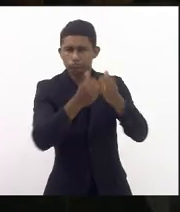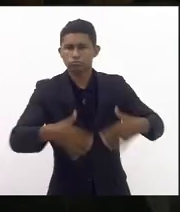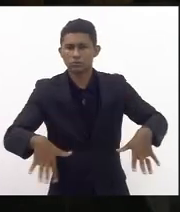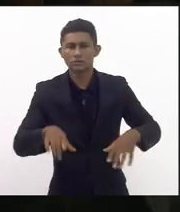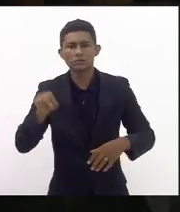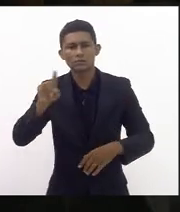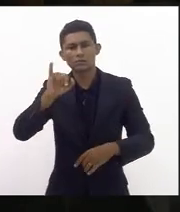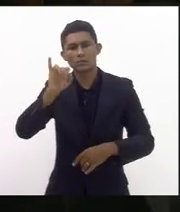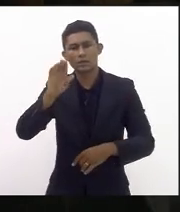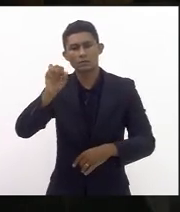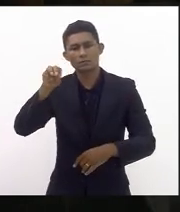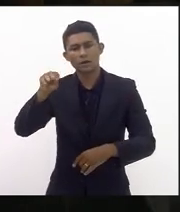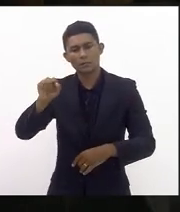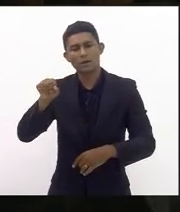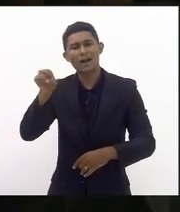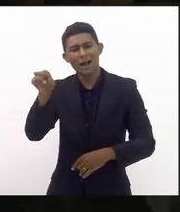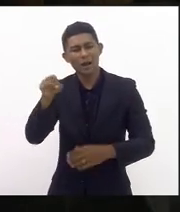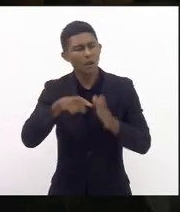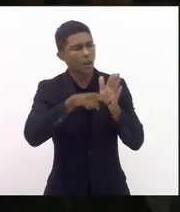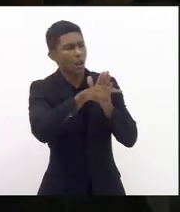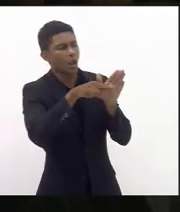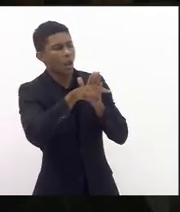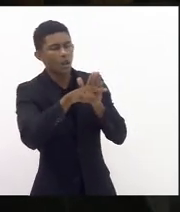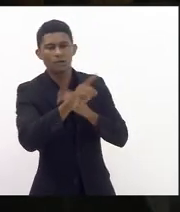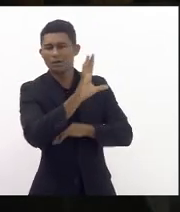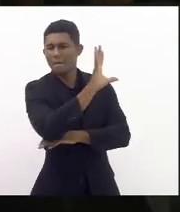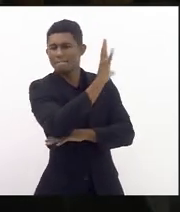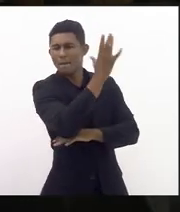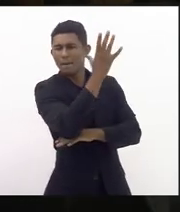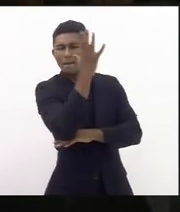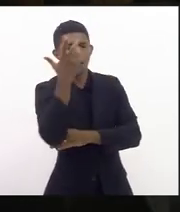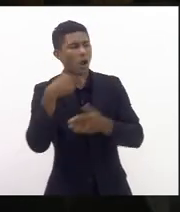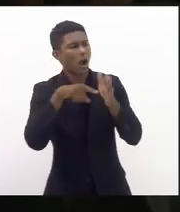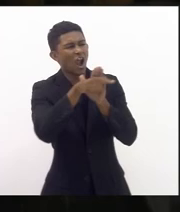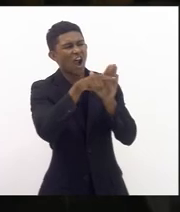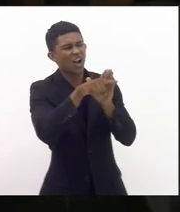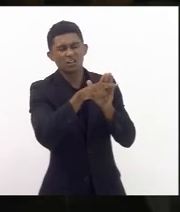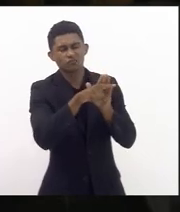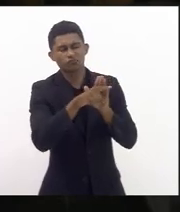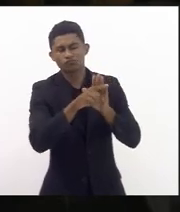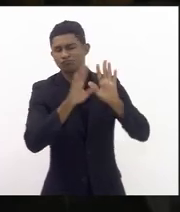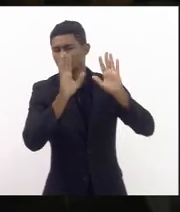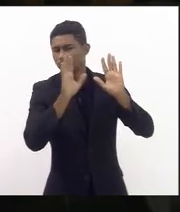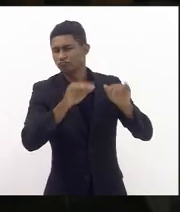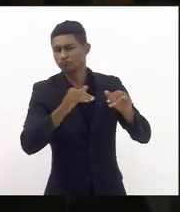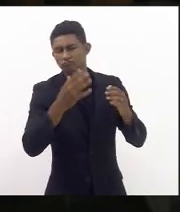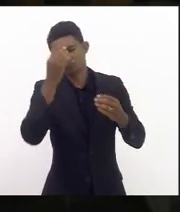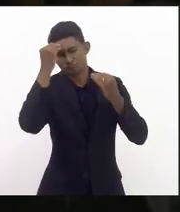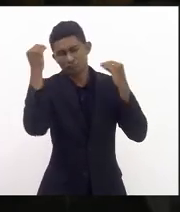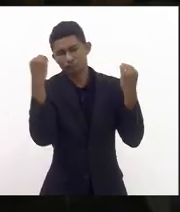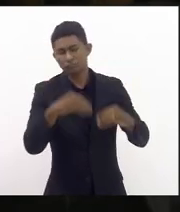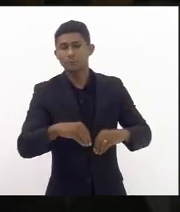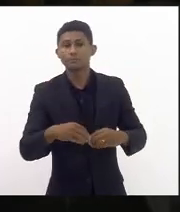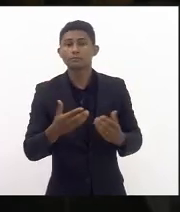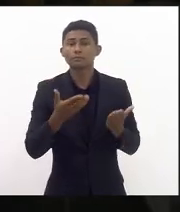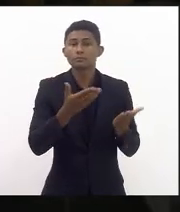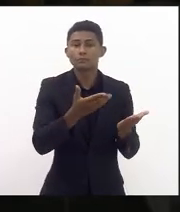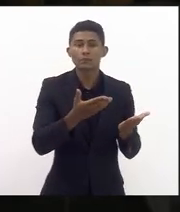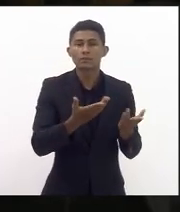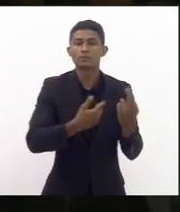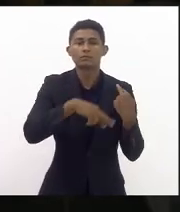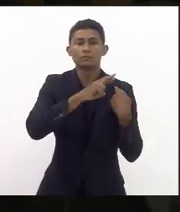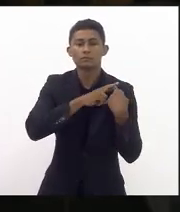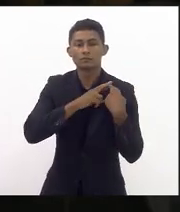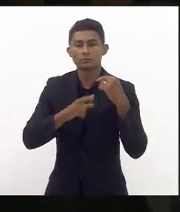abriu mão de fazer análise ambiental e passou para o INEA. Isto